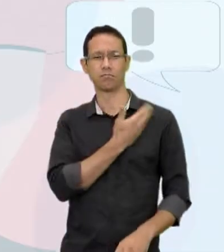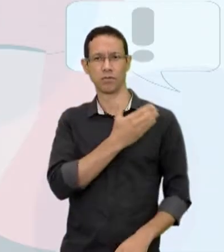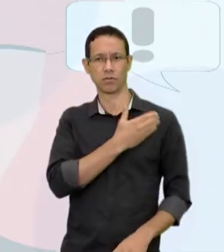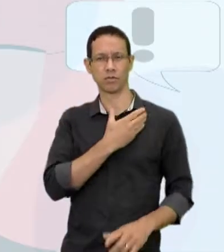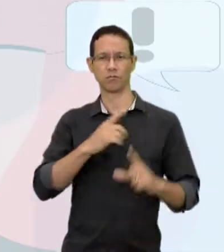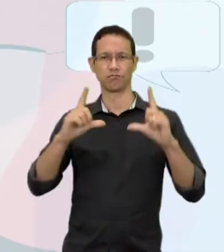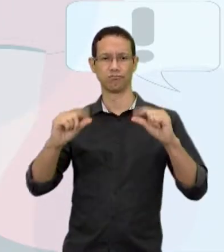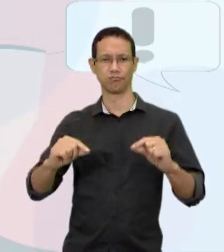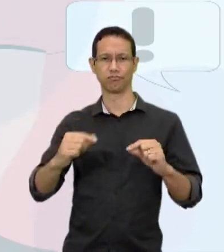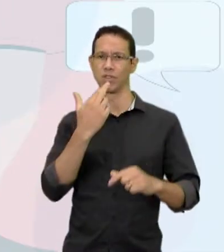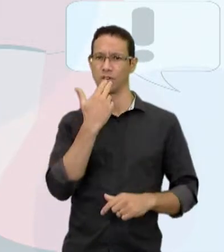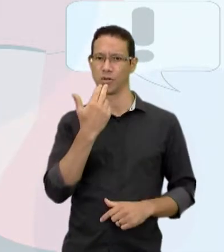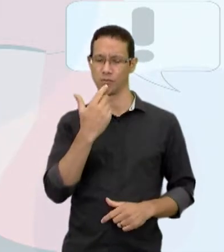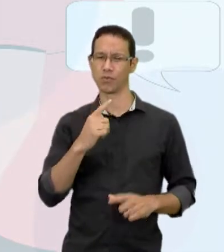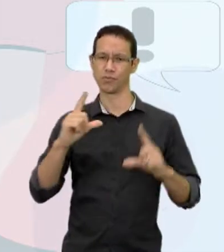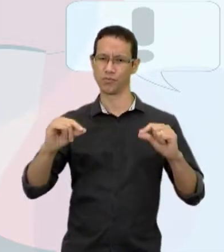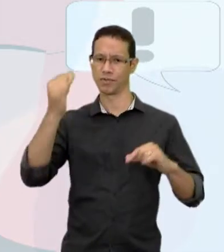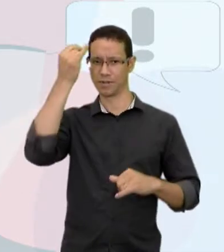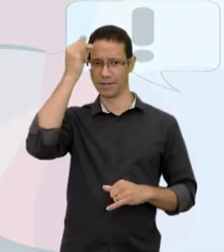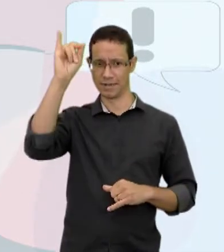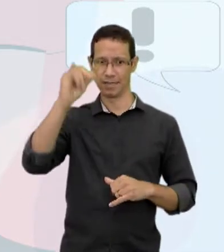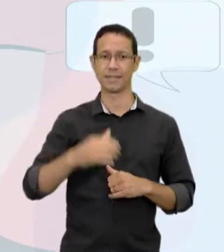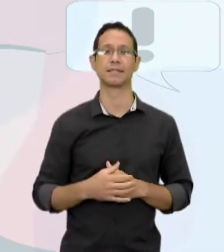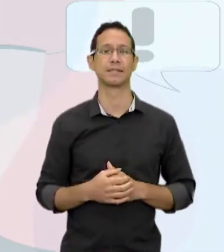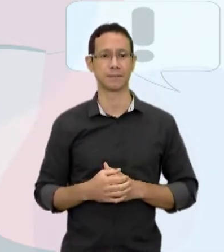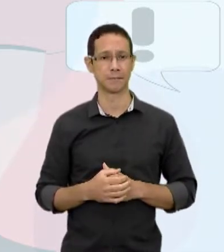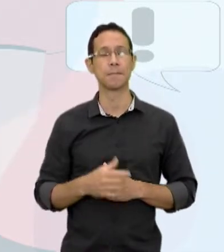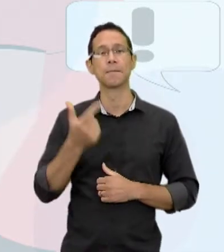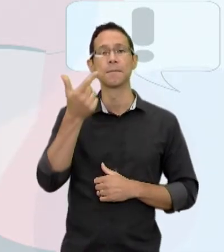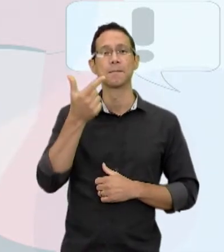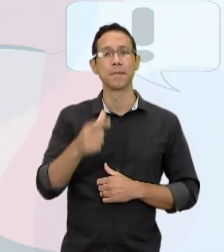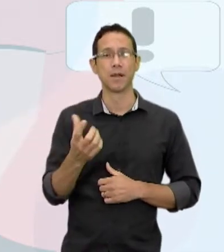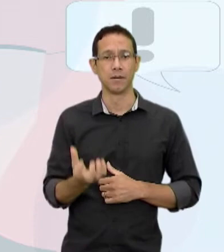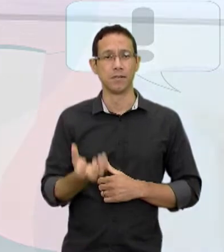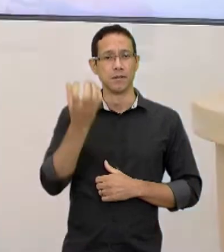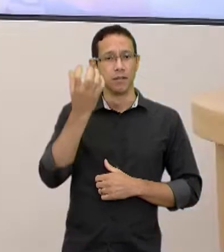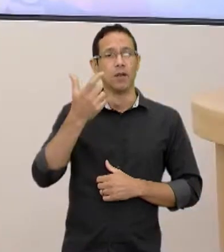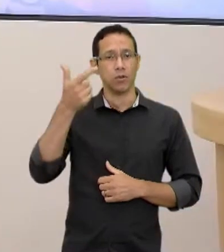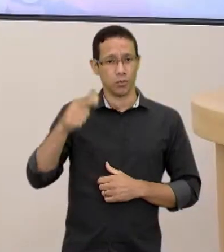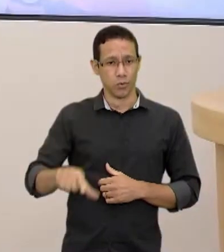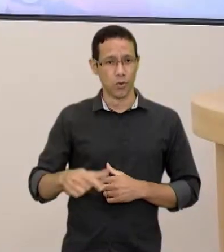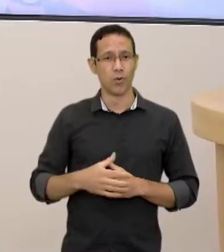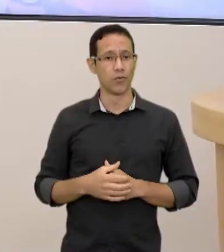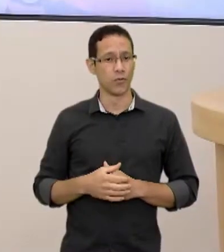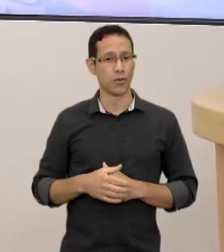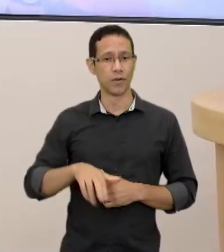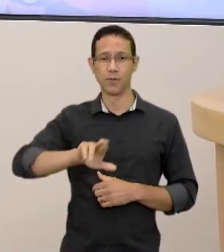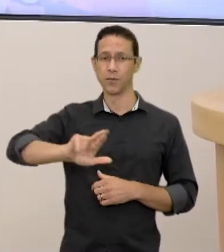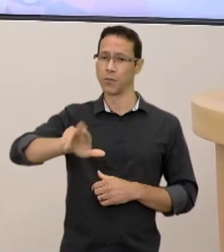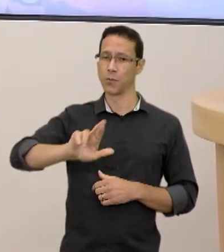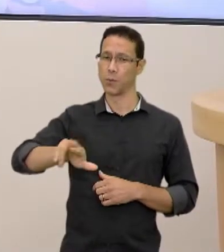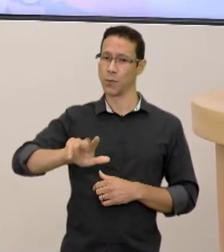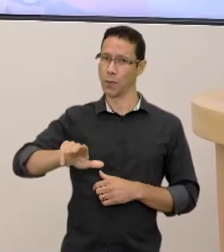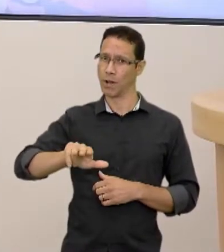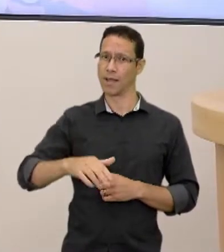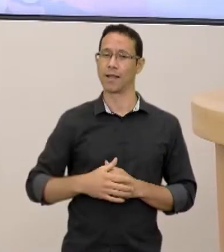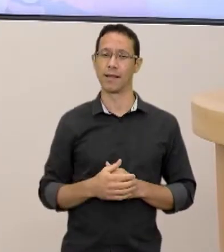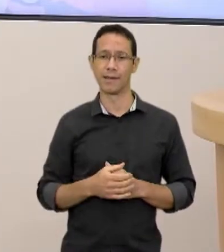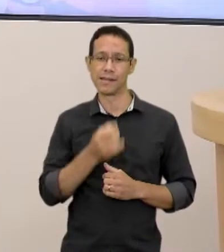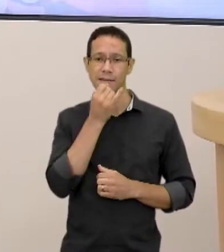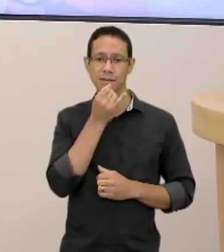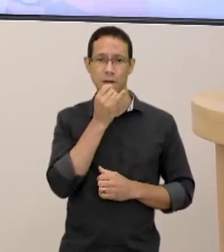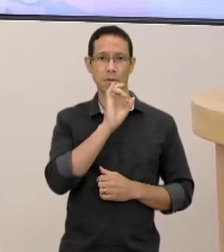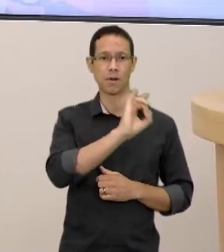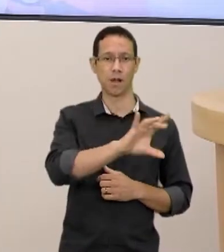preconceitos linguísticos. Cabe reforçar aí para vocês que, de novo, nós não estamos falando em momento algum que